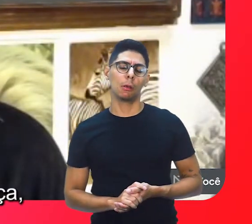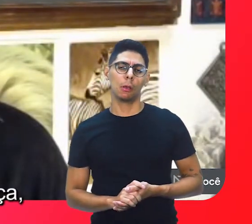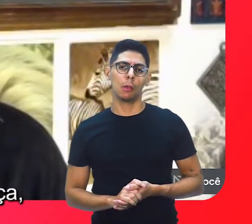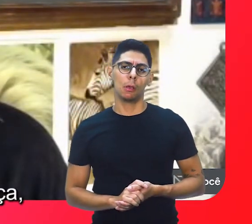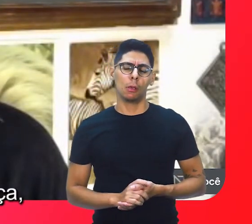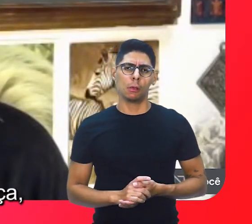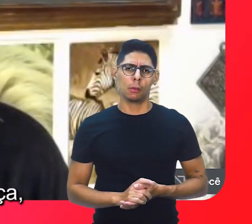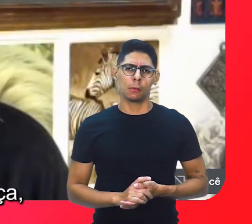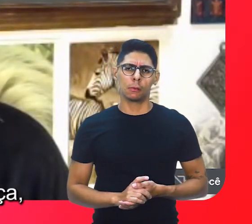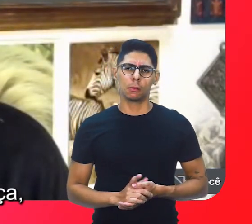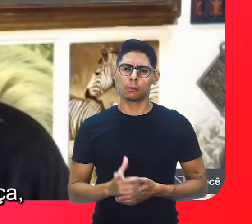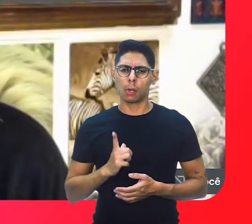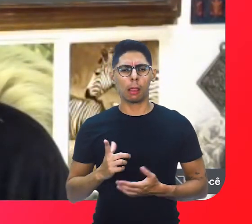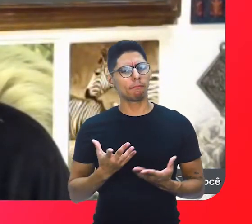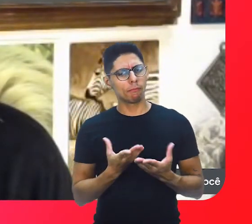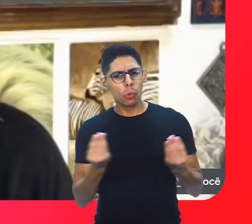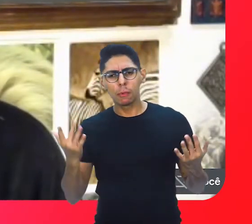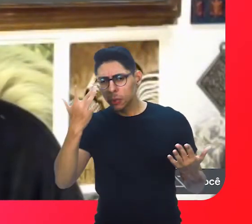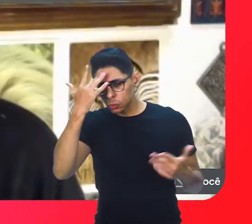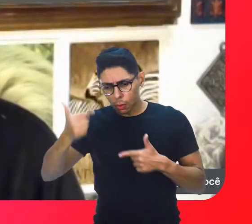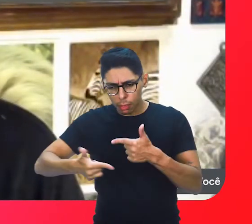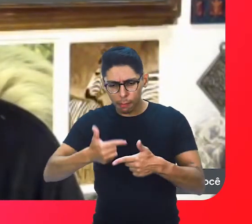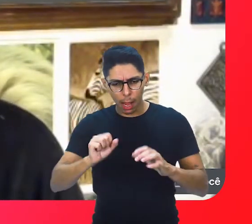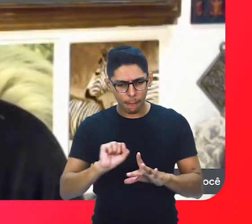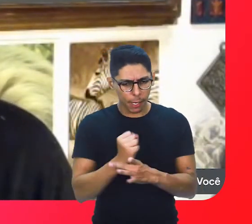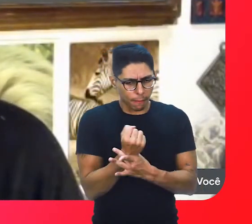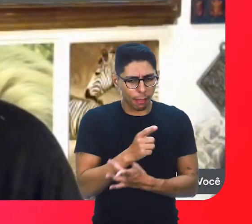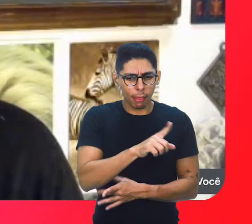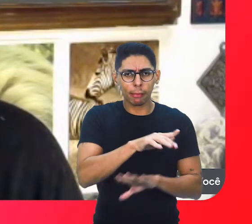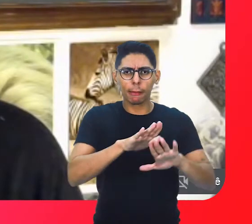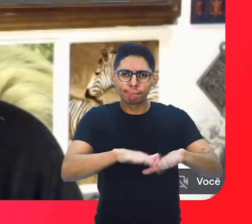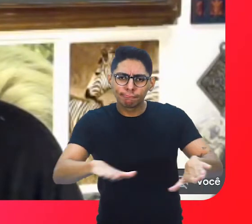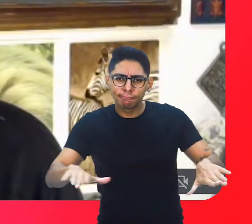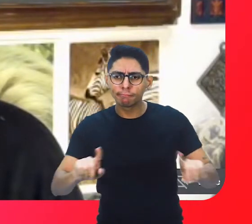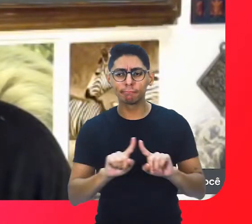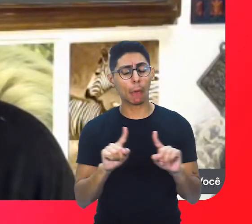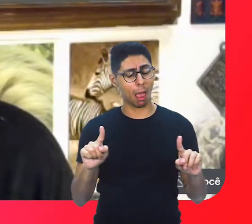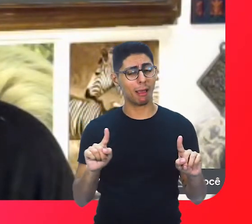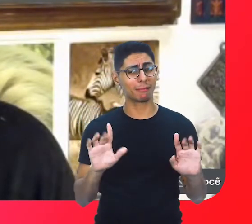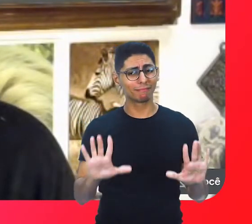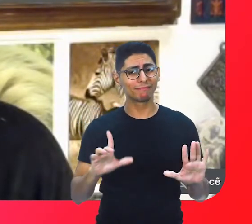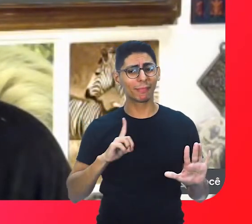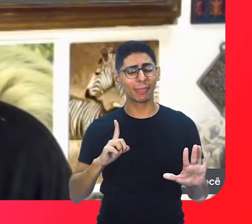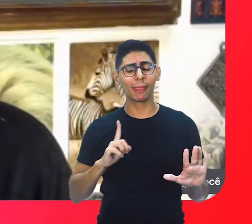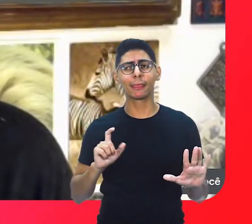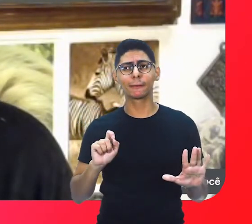gente trabalhando pela criança, mas nós sabemos que existe muito